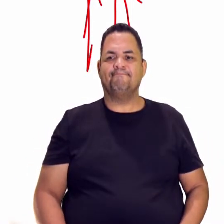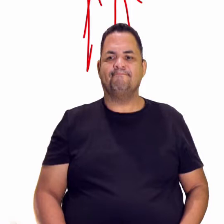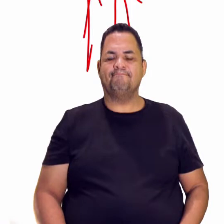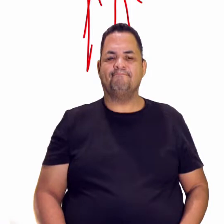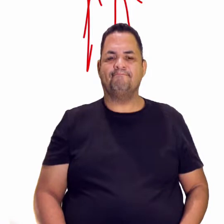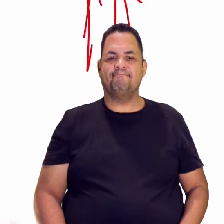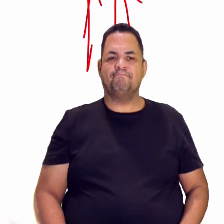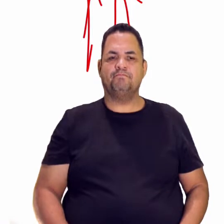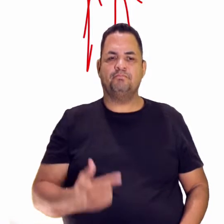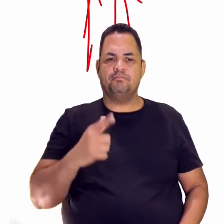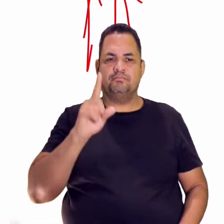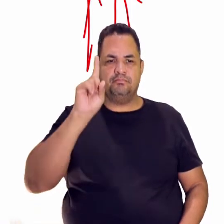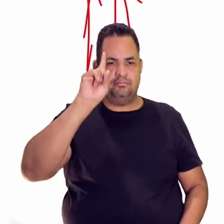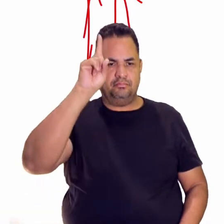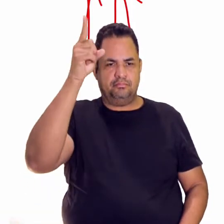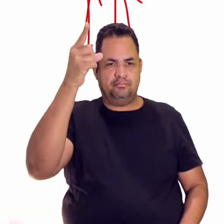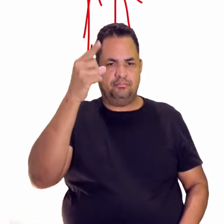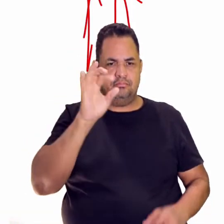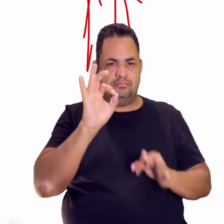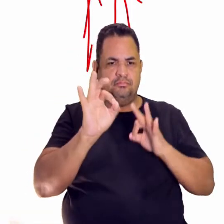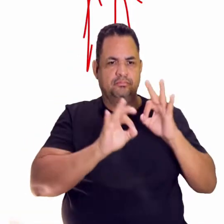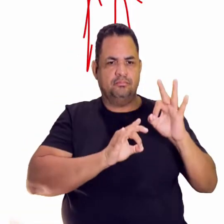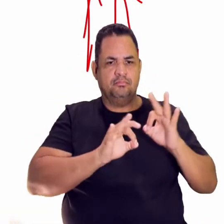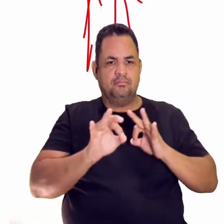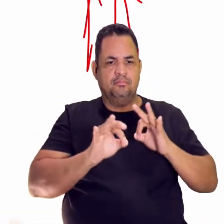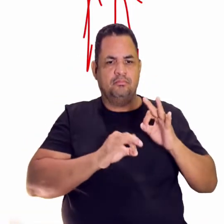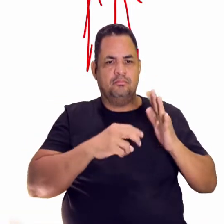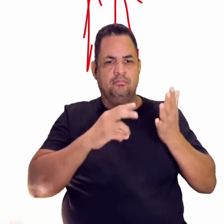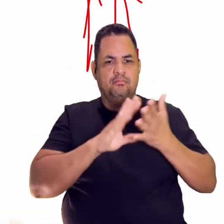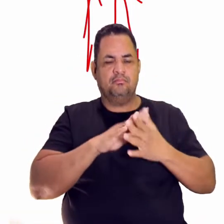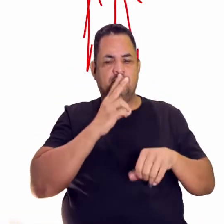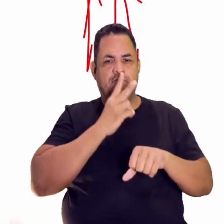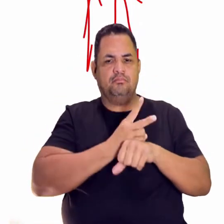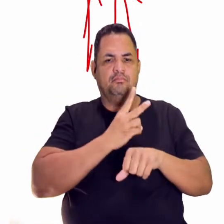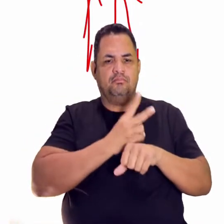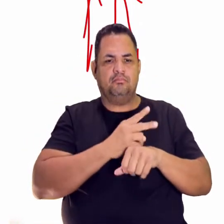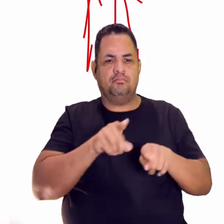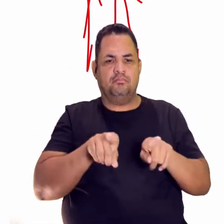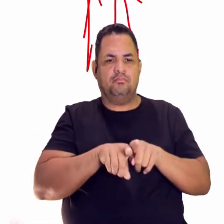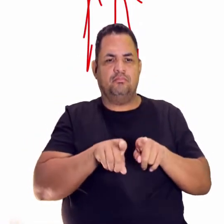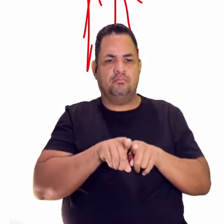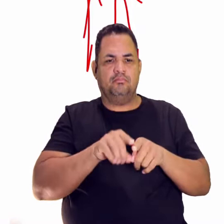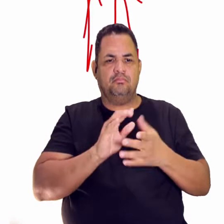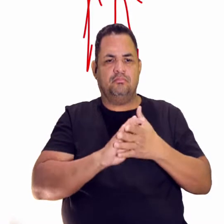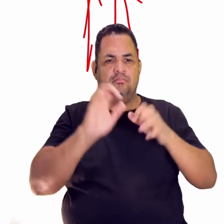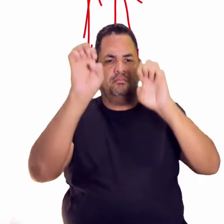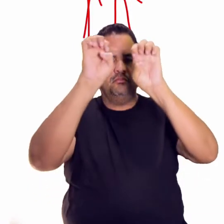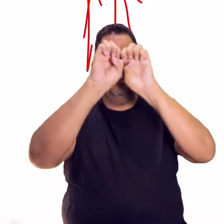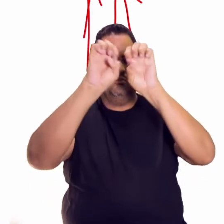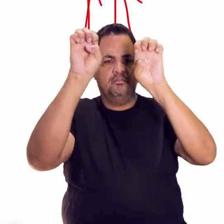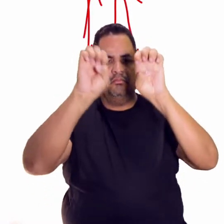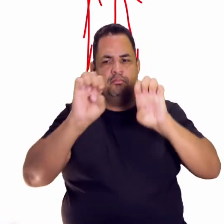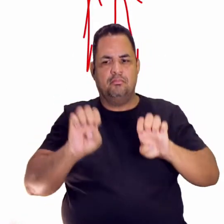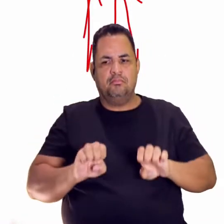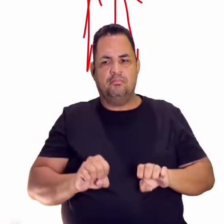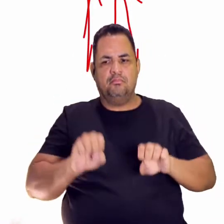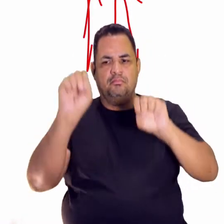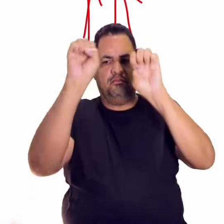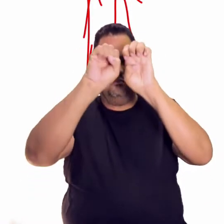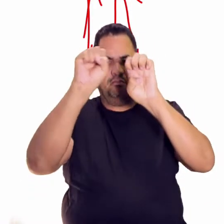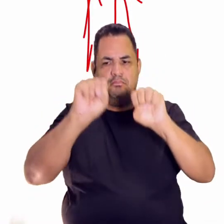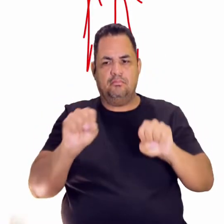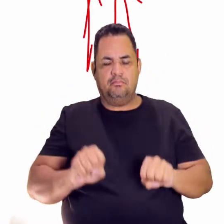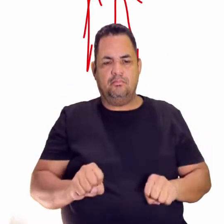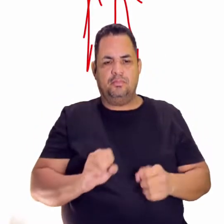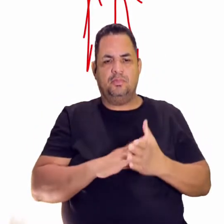Outra ideia fantástica são as instalações de vídeo e também as esculturas de vídeo. Olha aqui, como a gente está vendo,